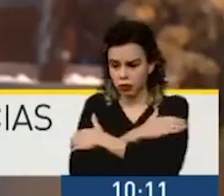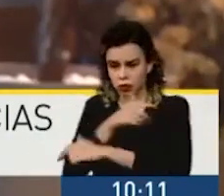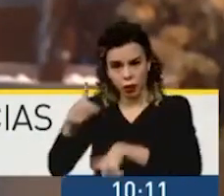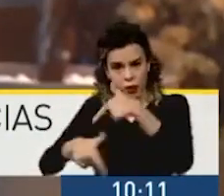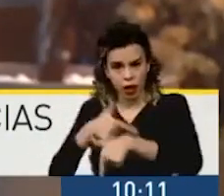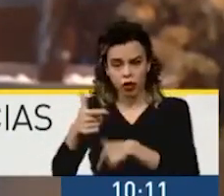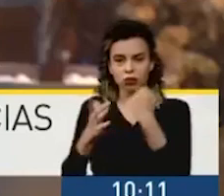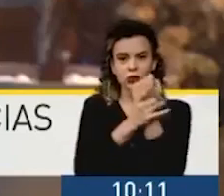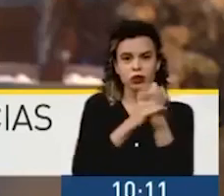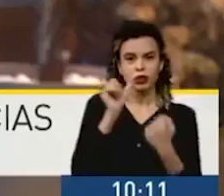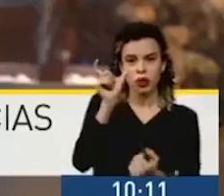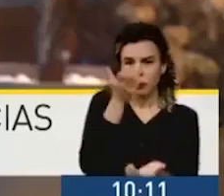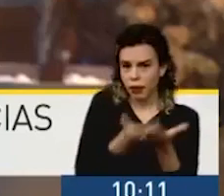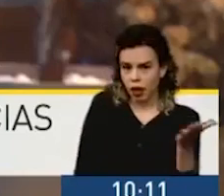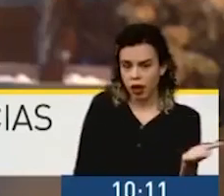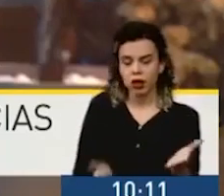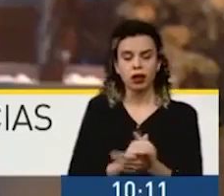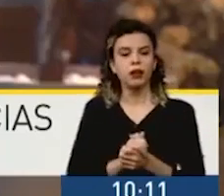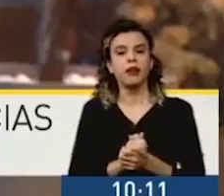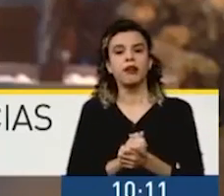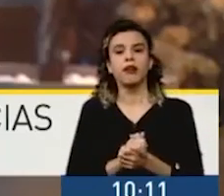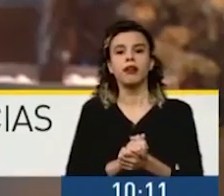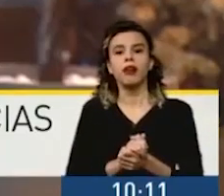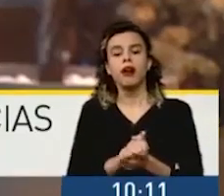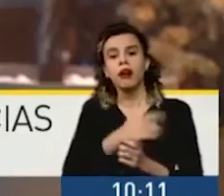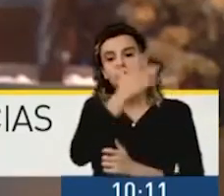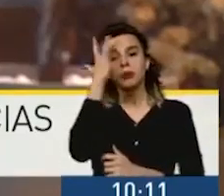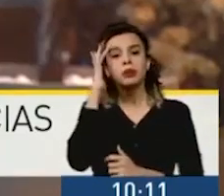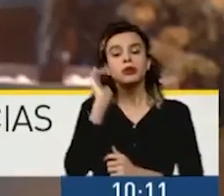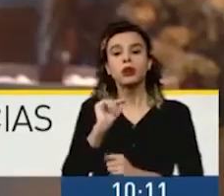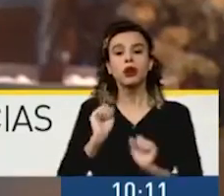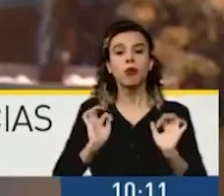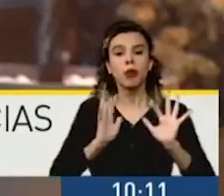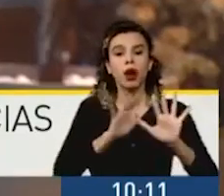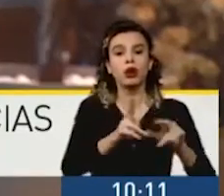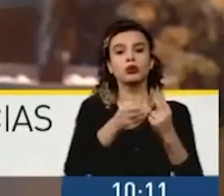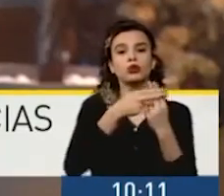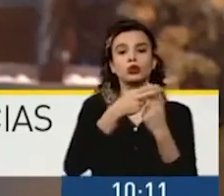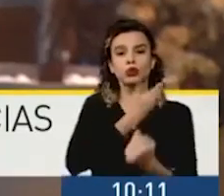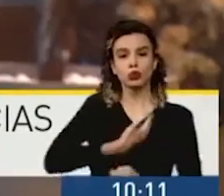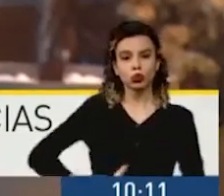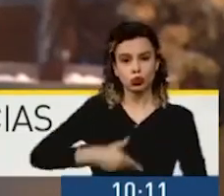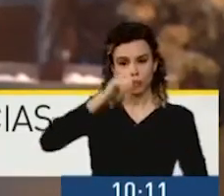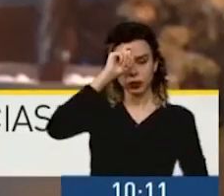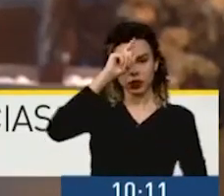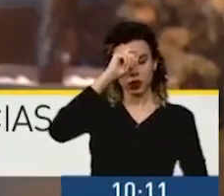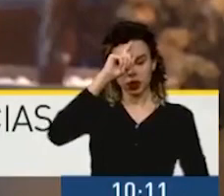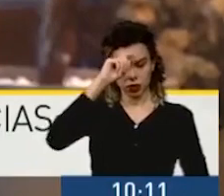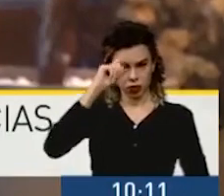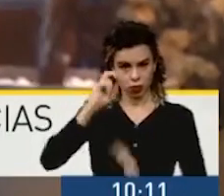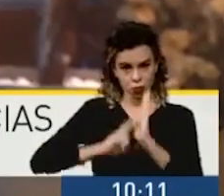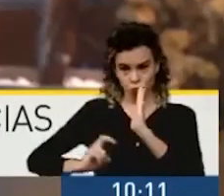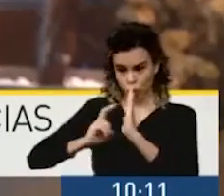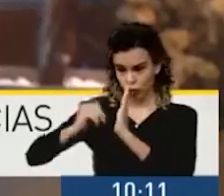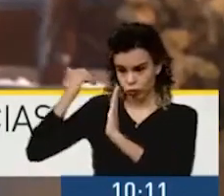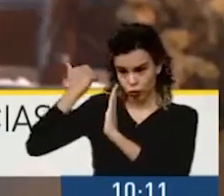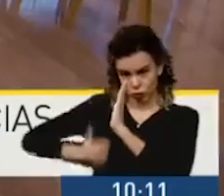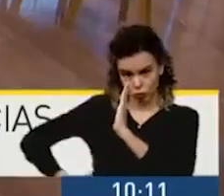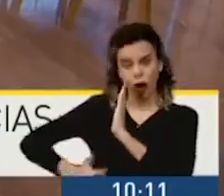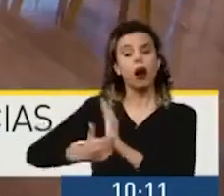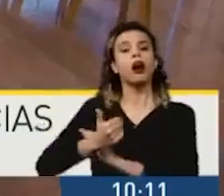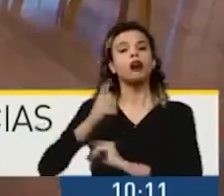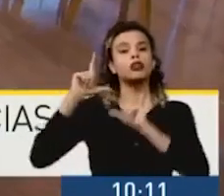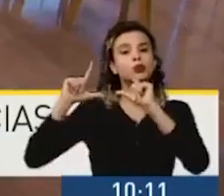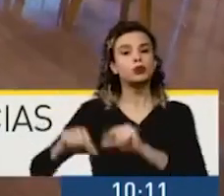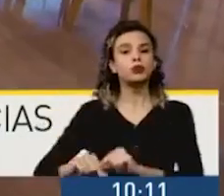perdendo plano de saúde. As pessoas vão chegar a um sistema público de saúde que, com a queda na arrecadação de impostos, não vai ser o que a gente tem hoje,